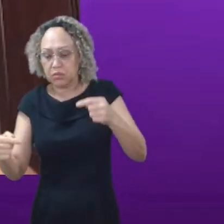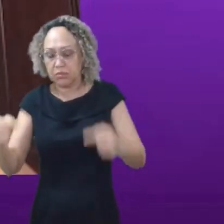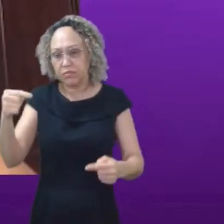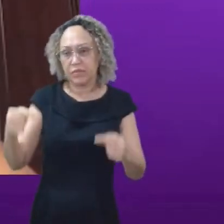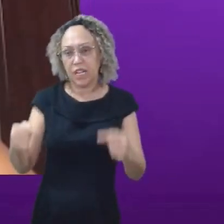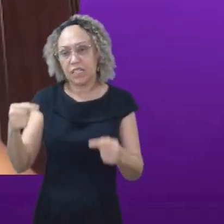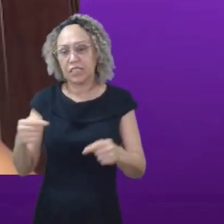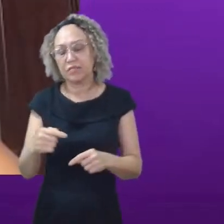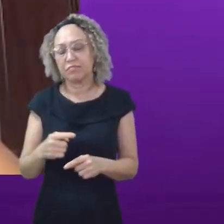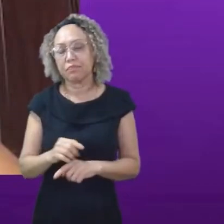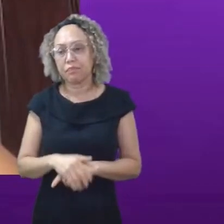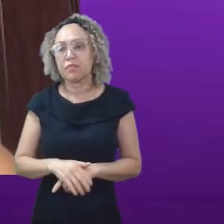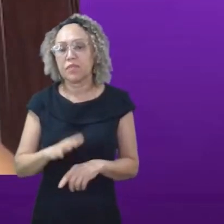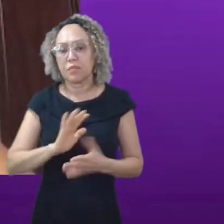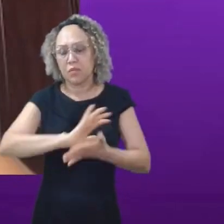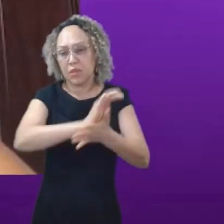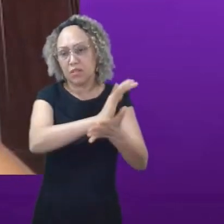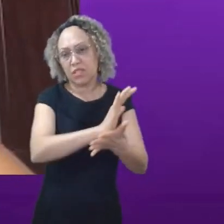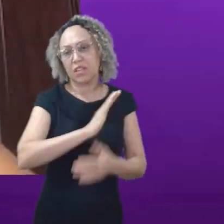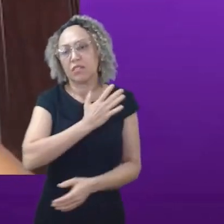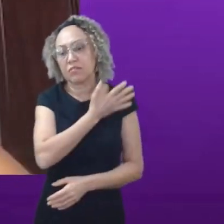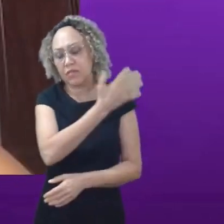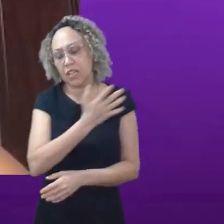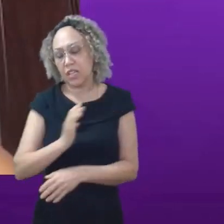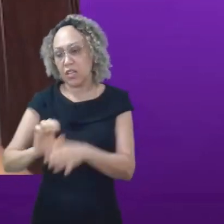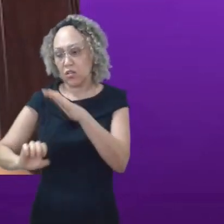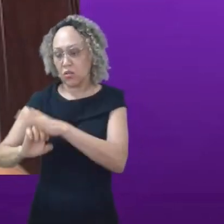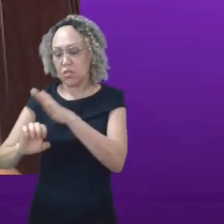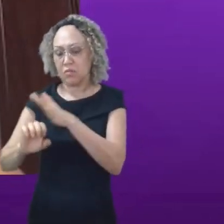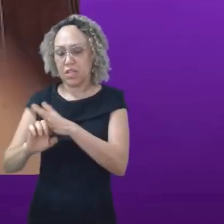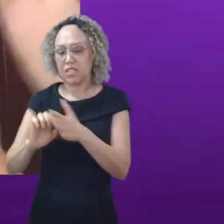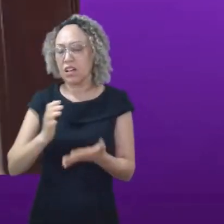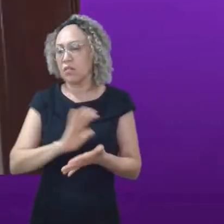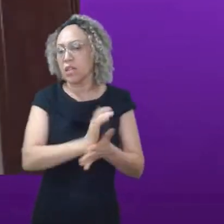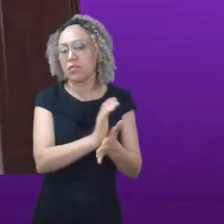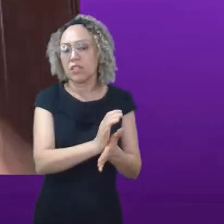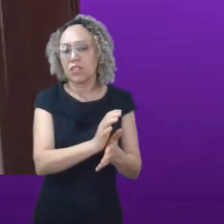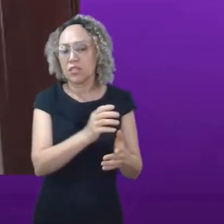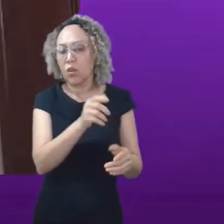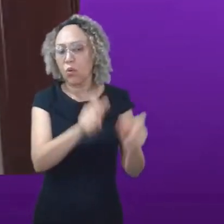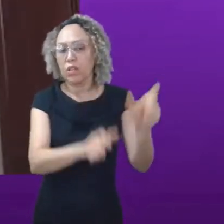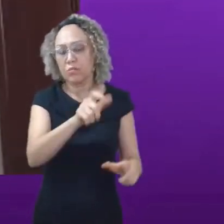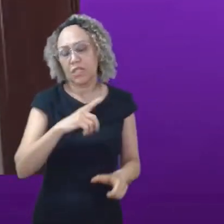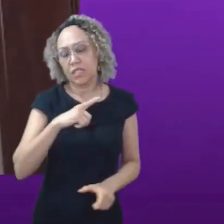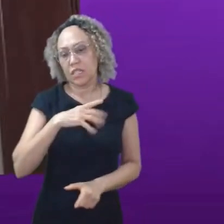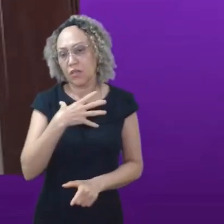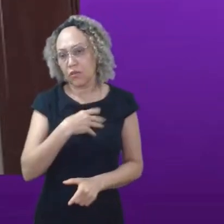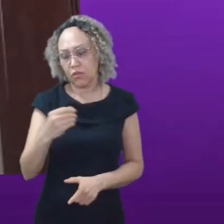a questão do preconceito da classe empresarial em relação às mulheres que têm filhos pequenos e outras demandas